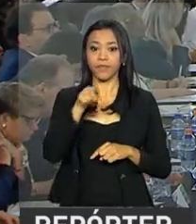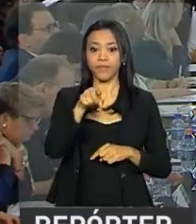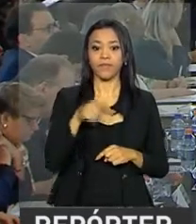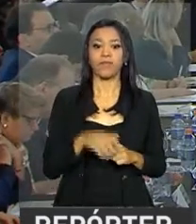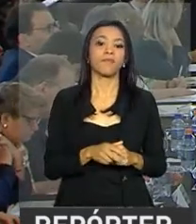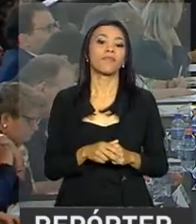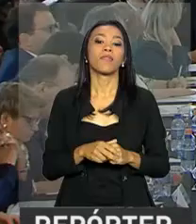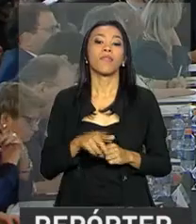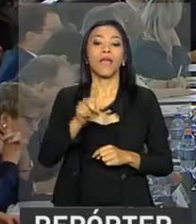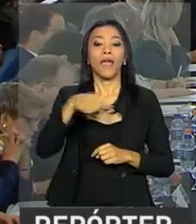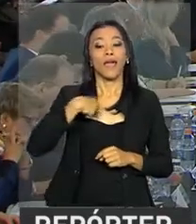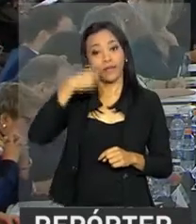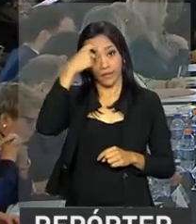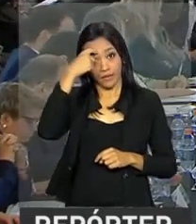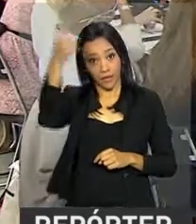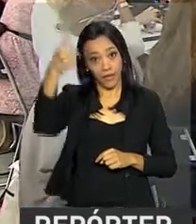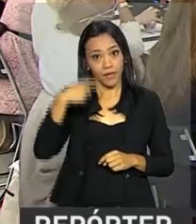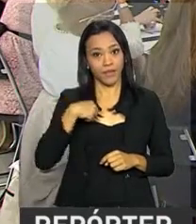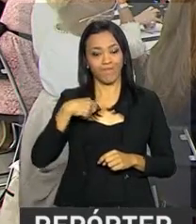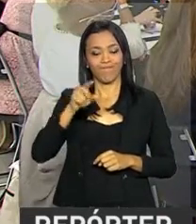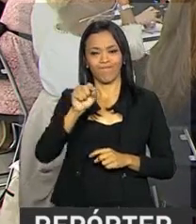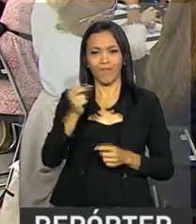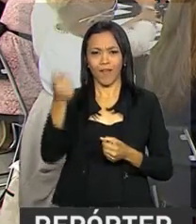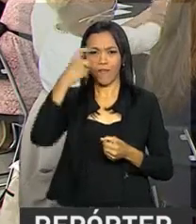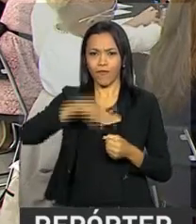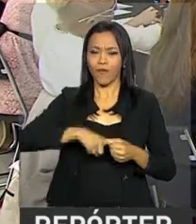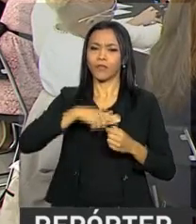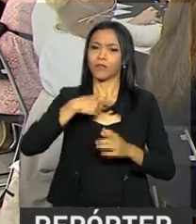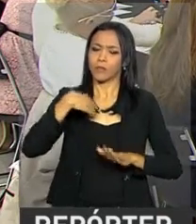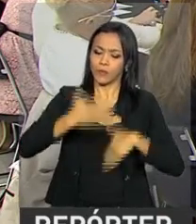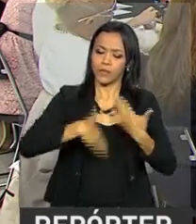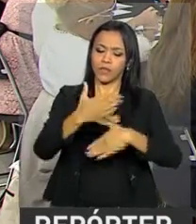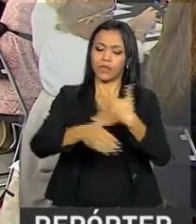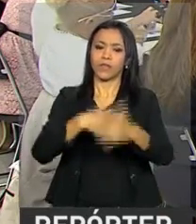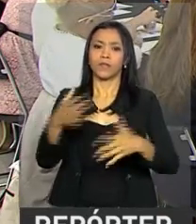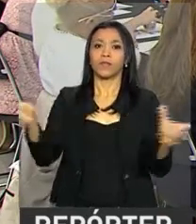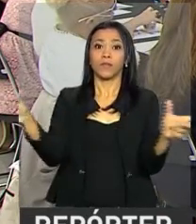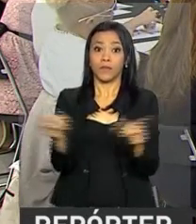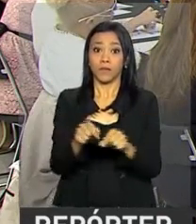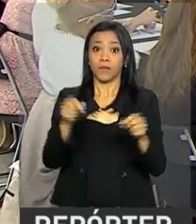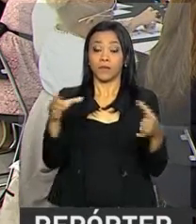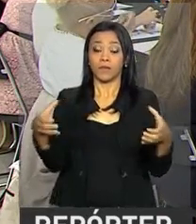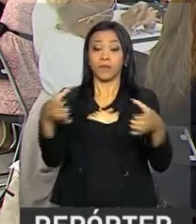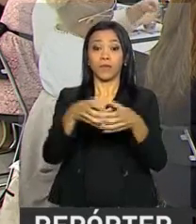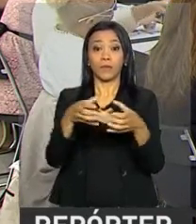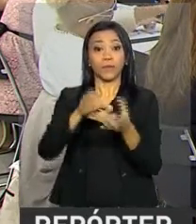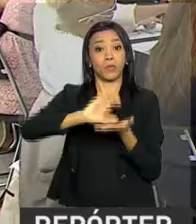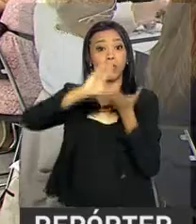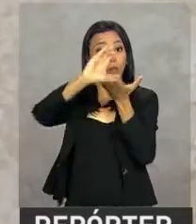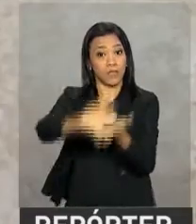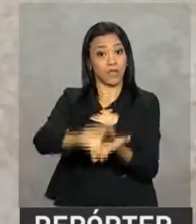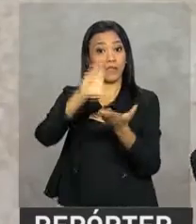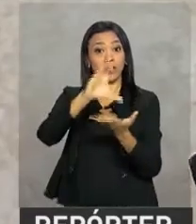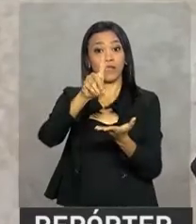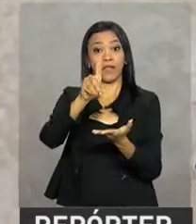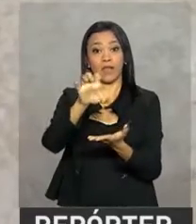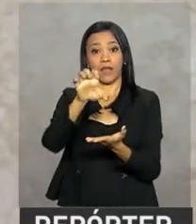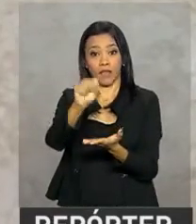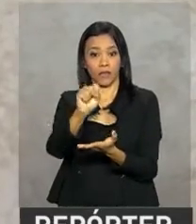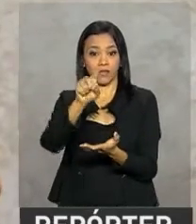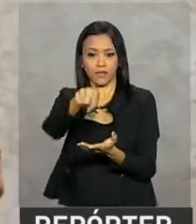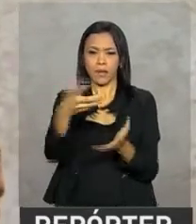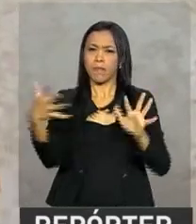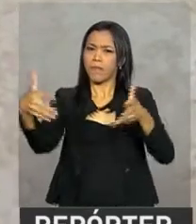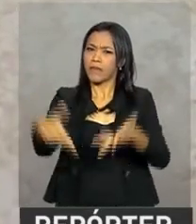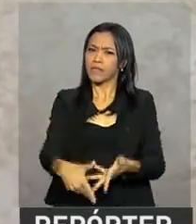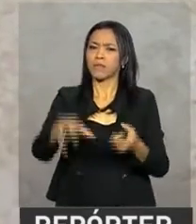crescimento. Essa foi a ideia que norteou a abertura da 45ª reunião do Conselho de Desenvolvimento Econômico e Social. Participam do grupo